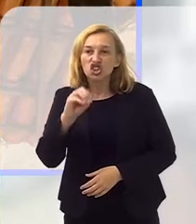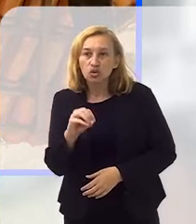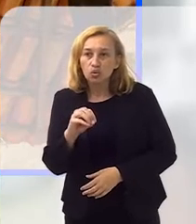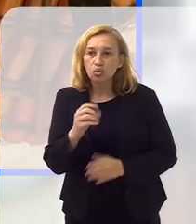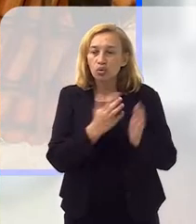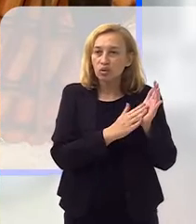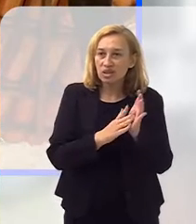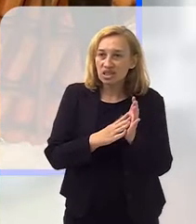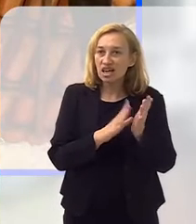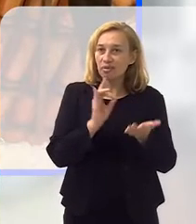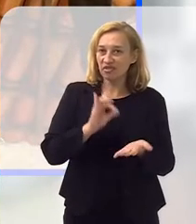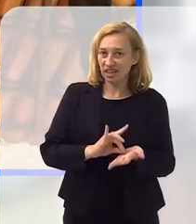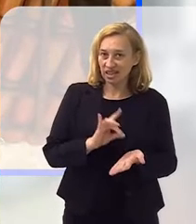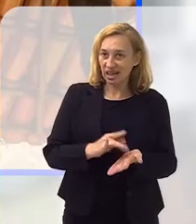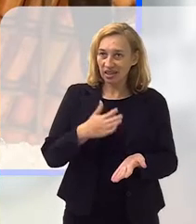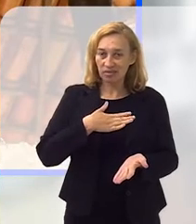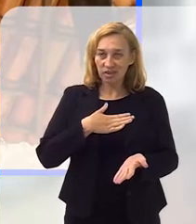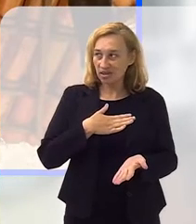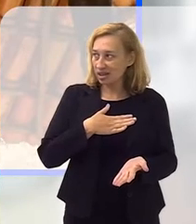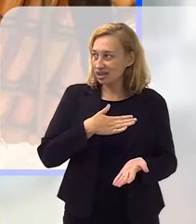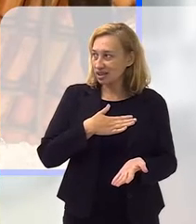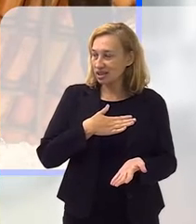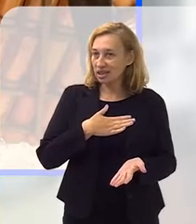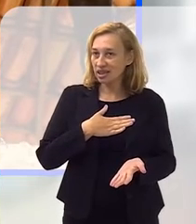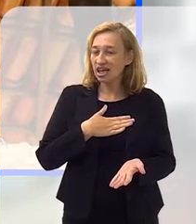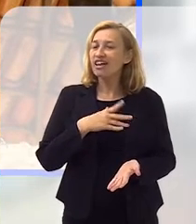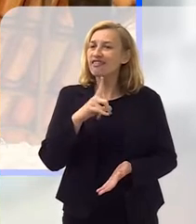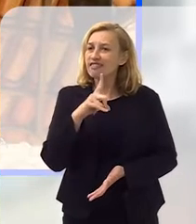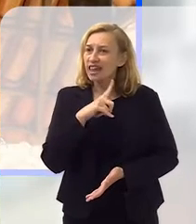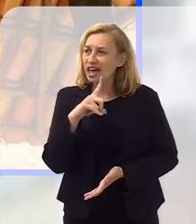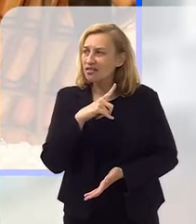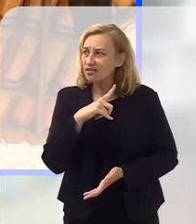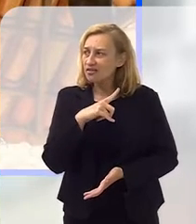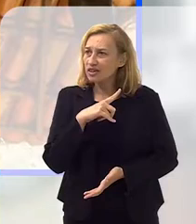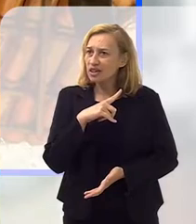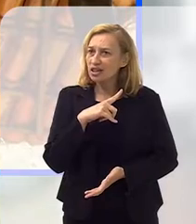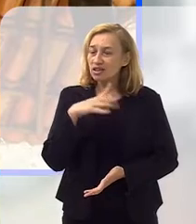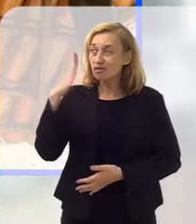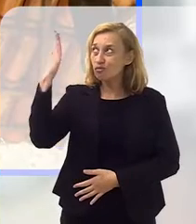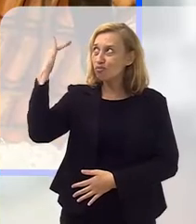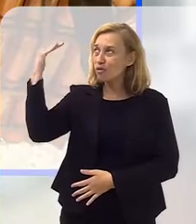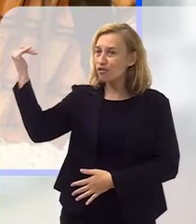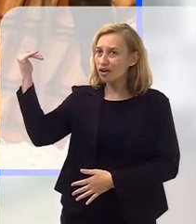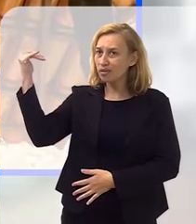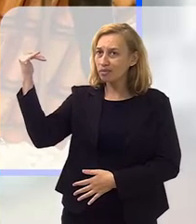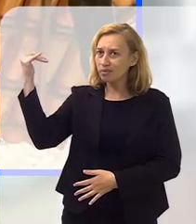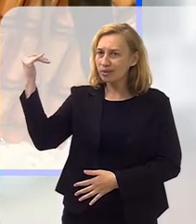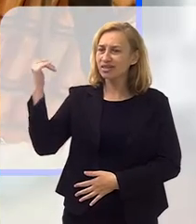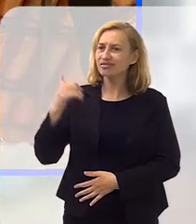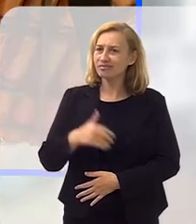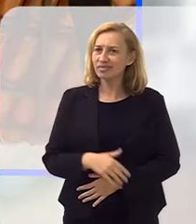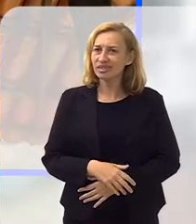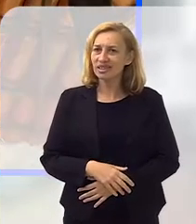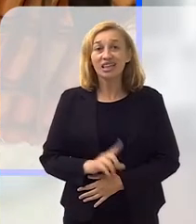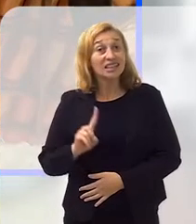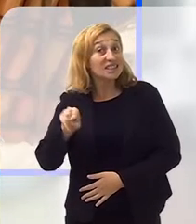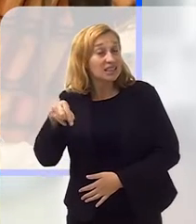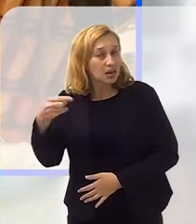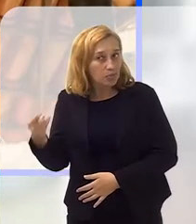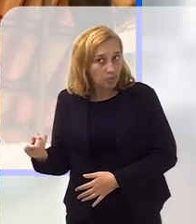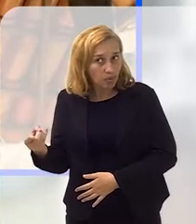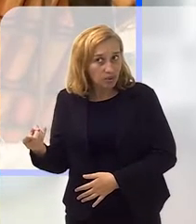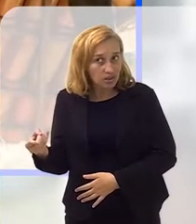Dona Ivone Lara, o Samba Minha Verdade, Samba Minha Raiz, né, teve um sucesso